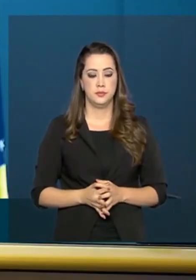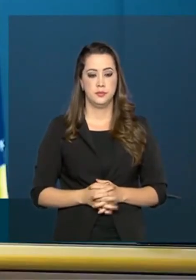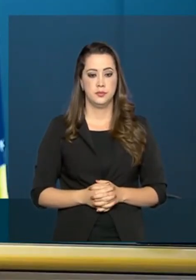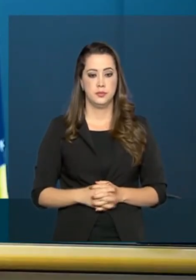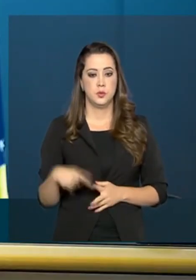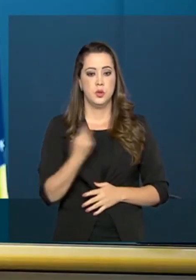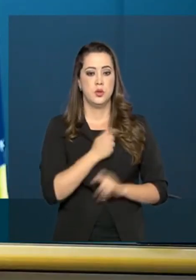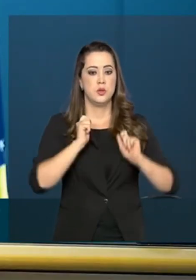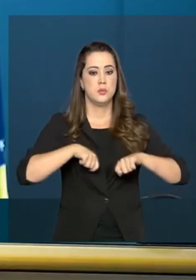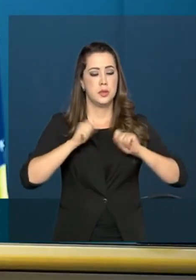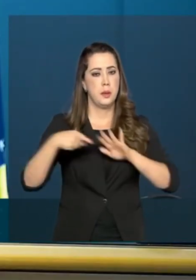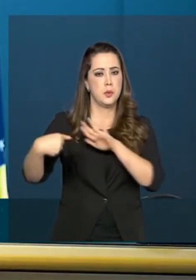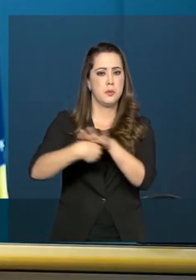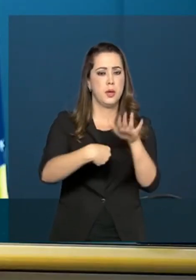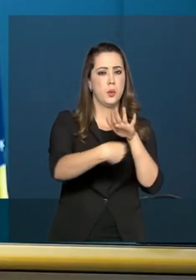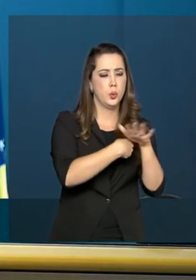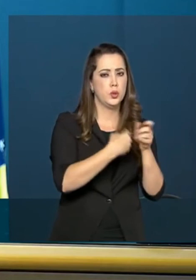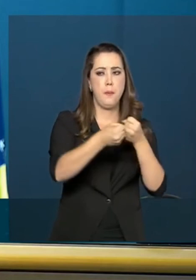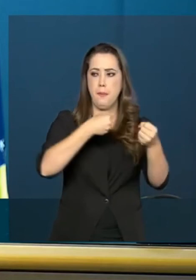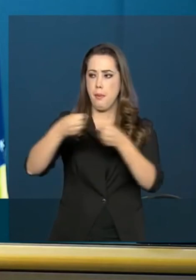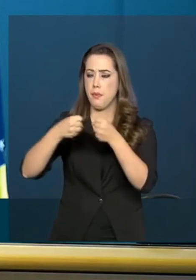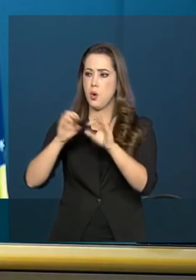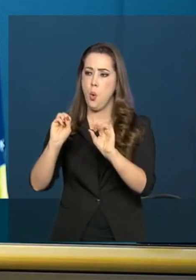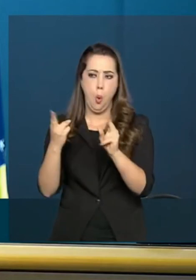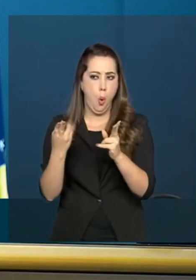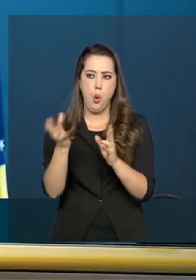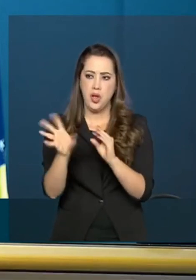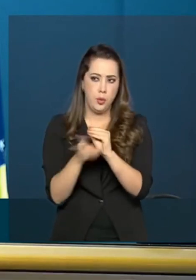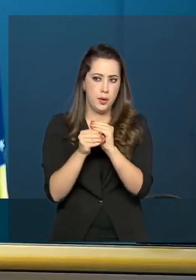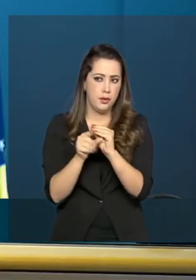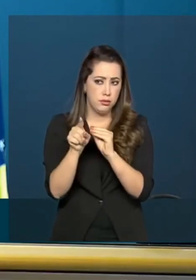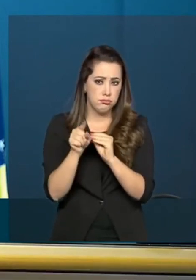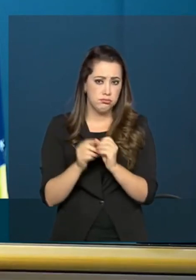Bom, nós podemos passar para as perguntas dos jornalistas ou alguma consideração, secretário?